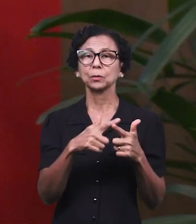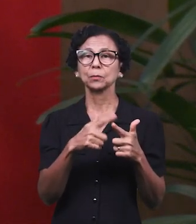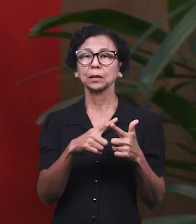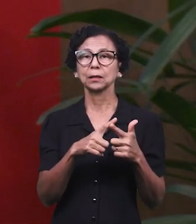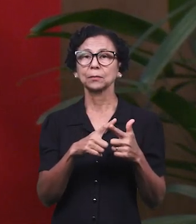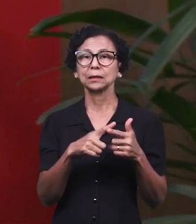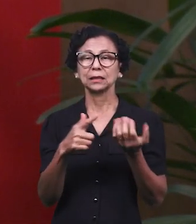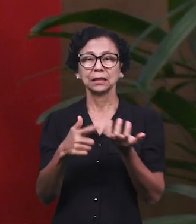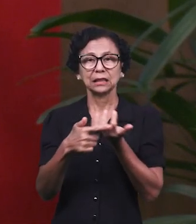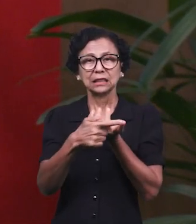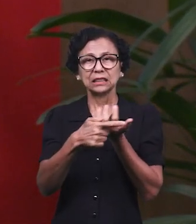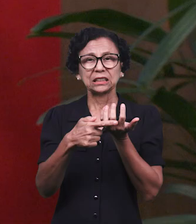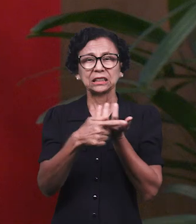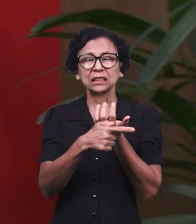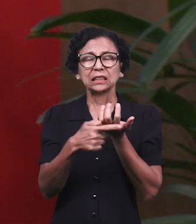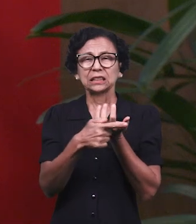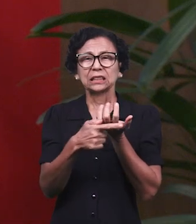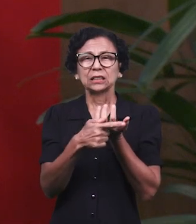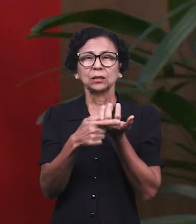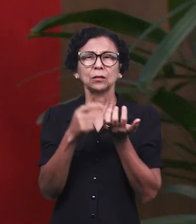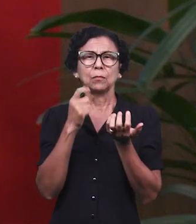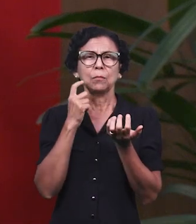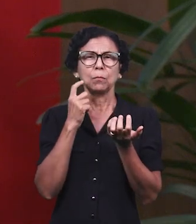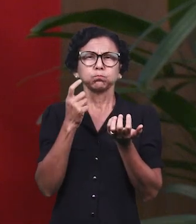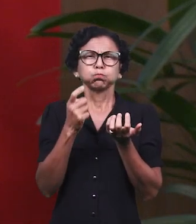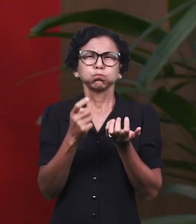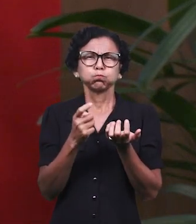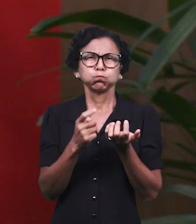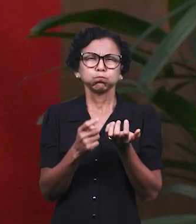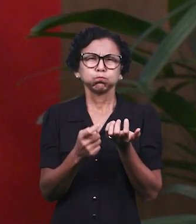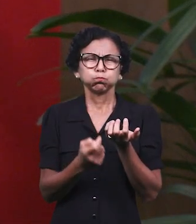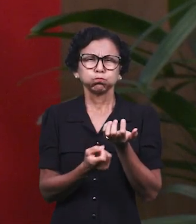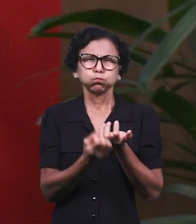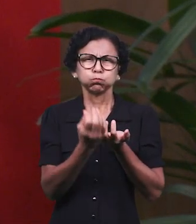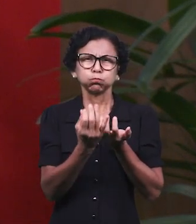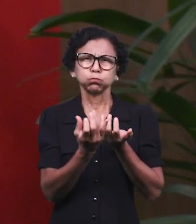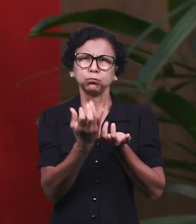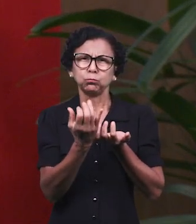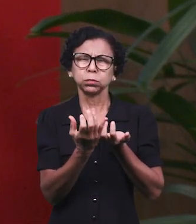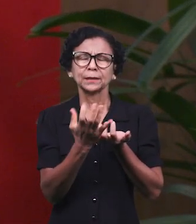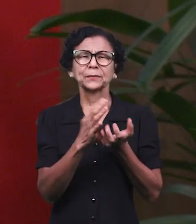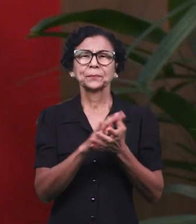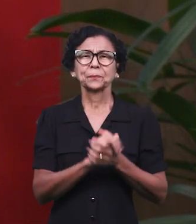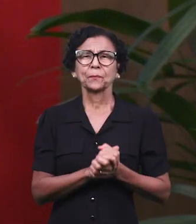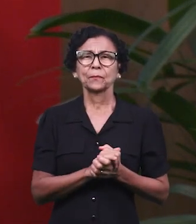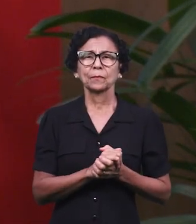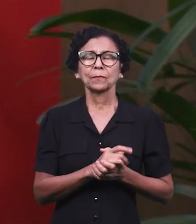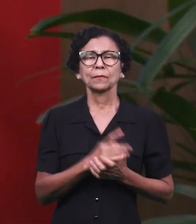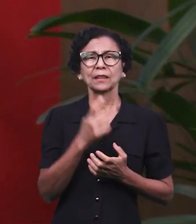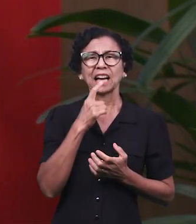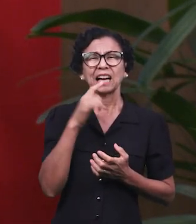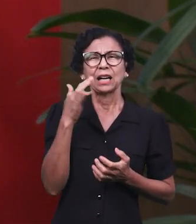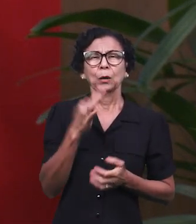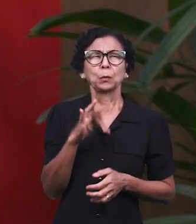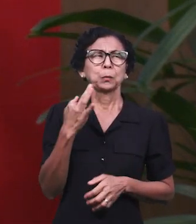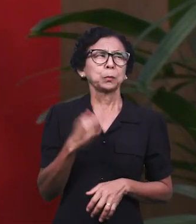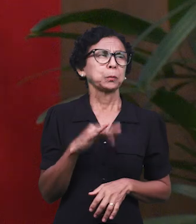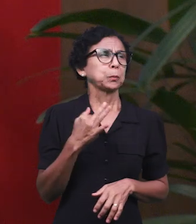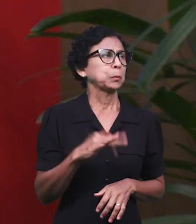problema gengival, ele está sofrendo com uma inflamação, está sofrendo com alguma infecção, uma dor de dente que não